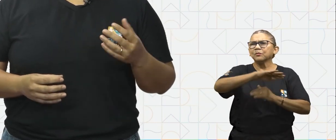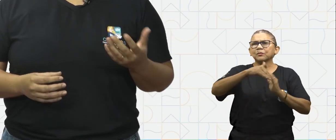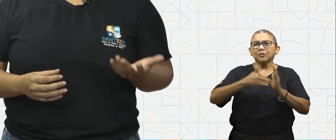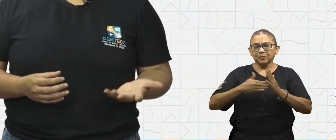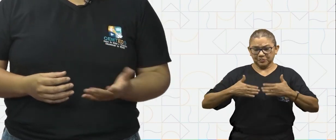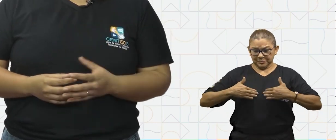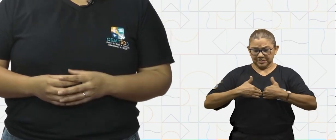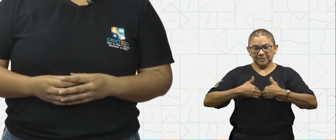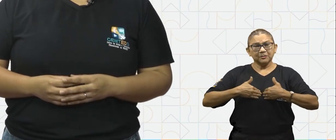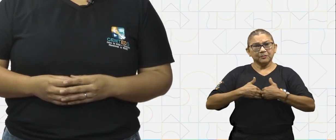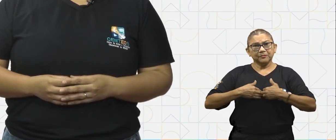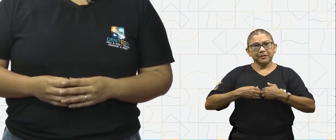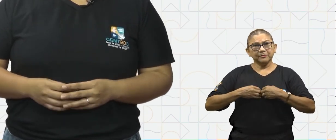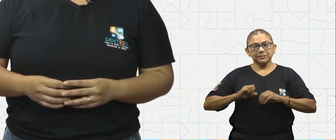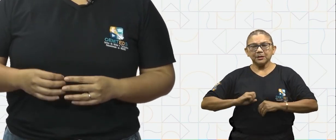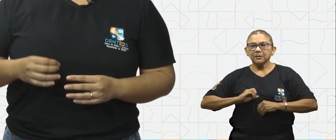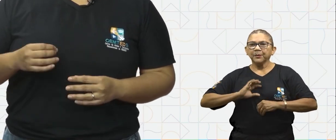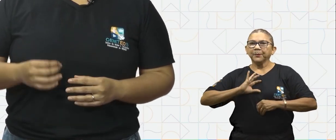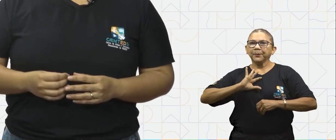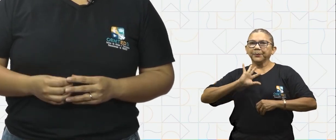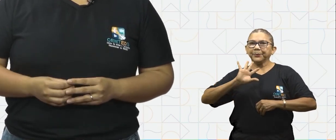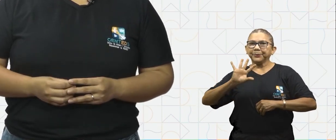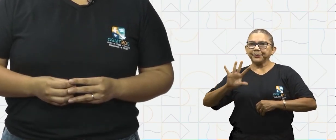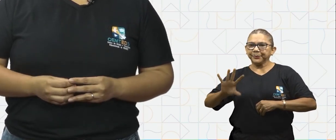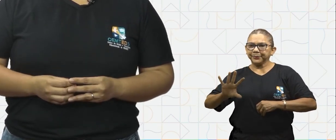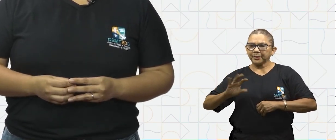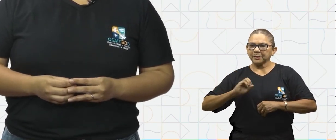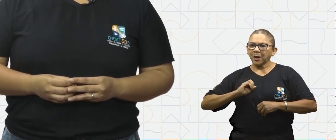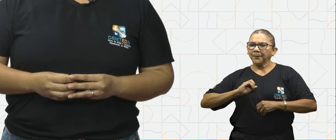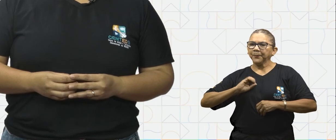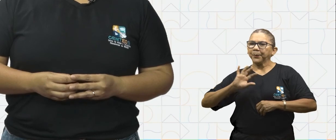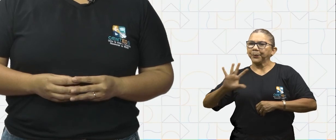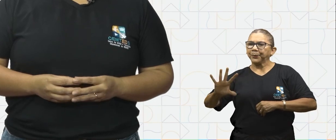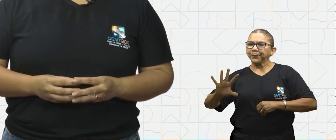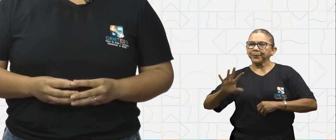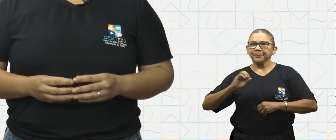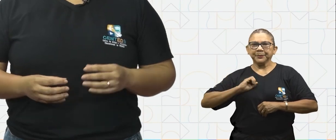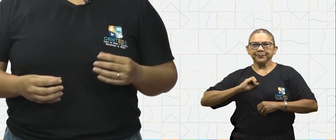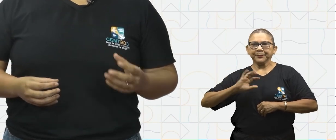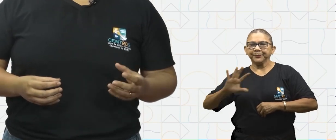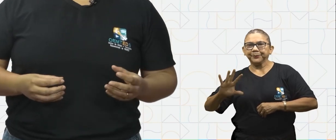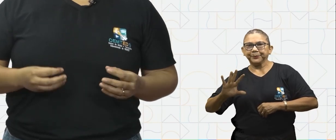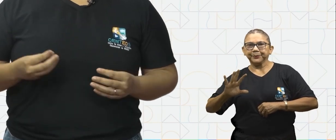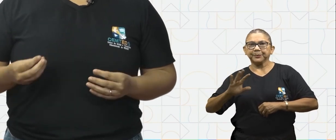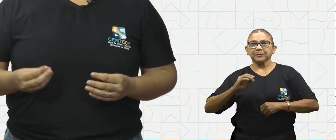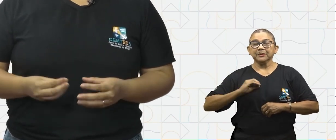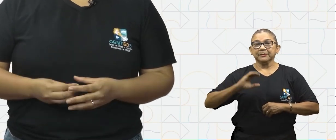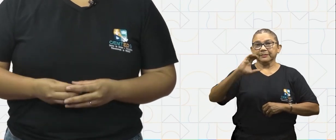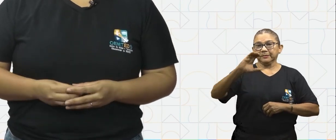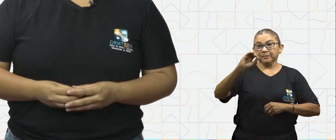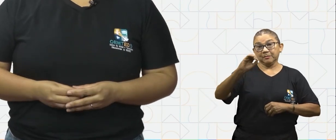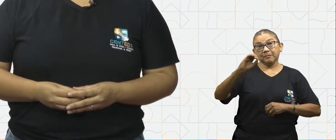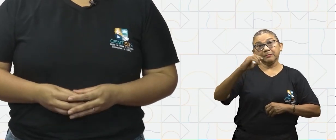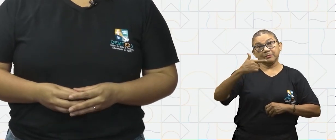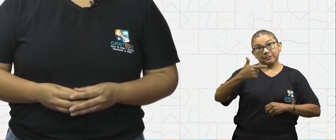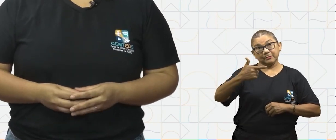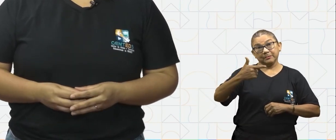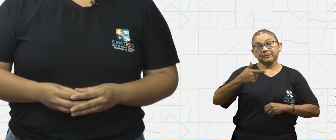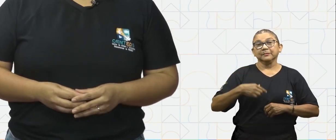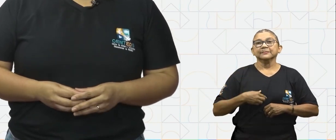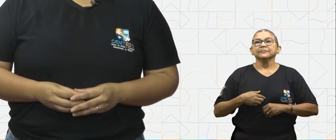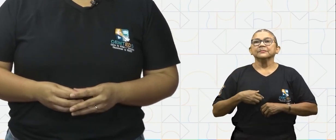liberam o gás carbônico. Esse gás carbônico liberado é utilizado pelas plantas e algas para a produção de